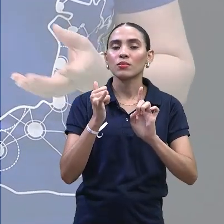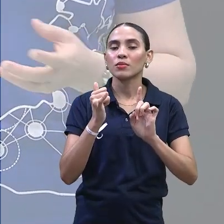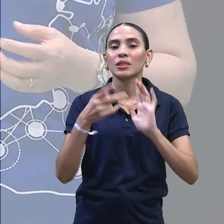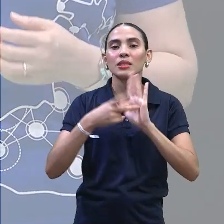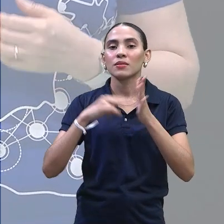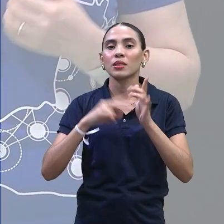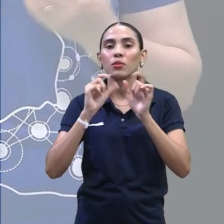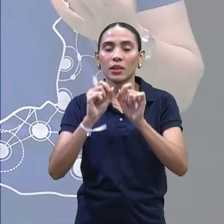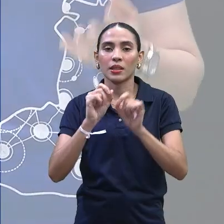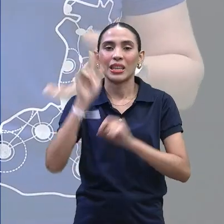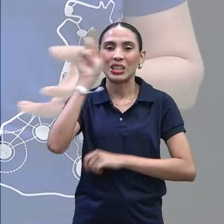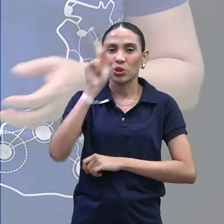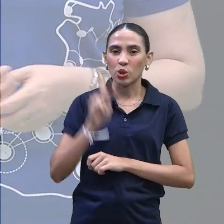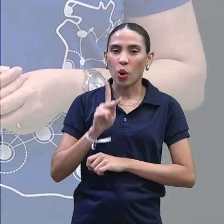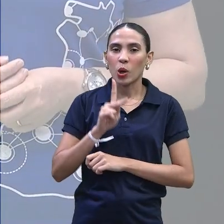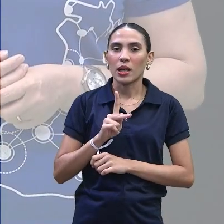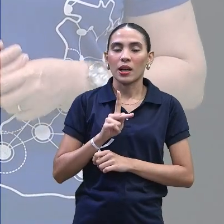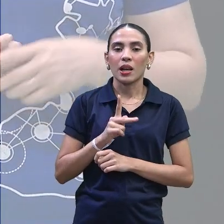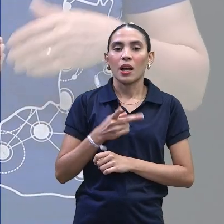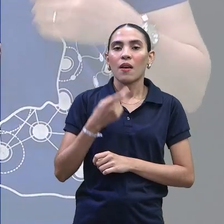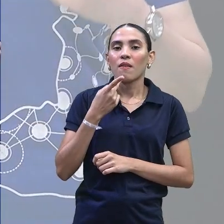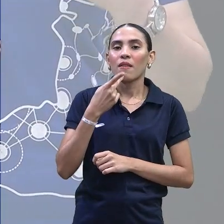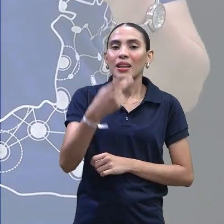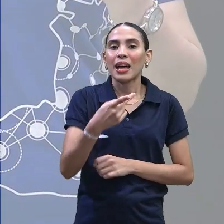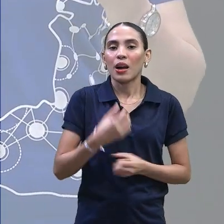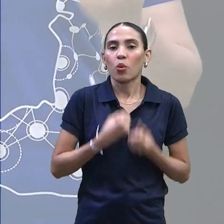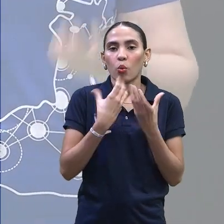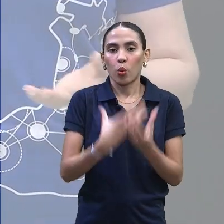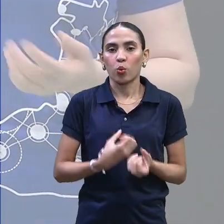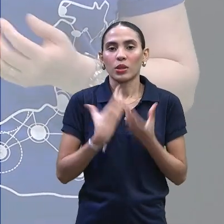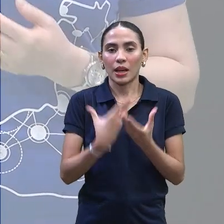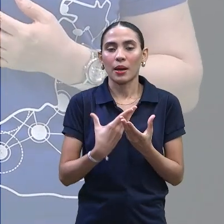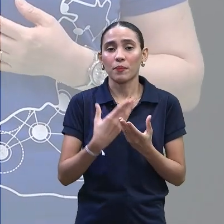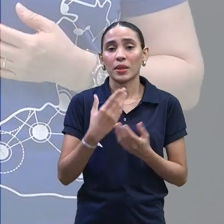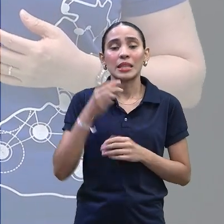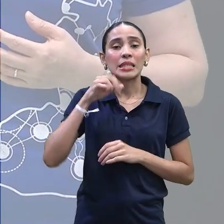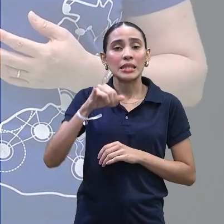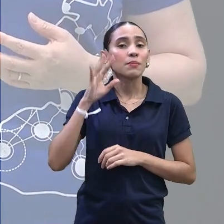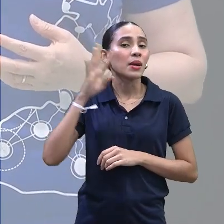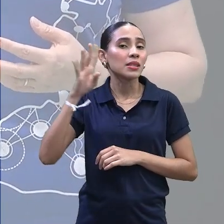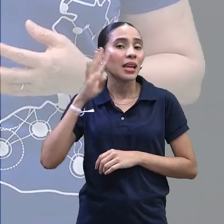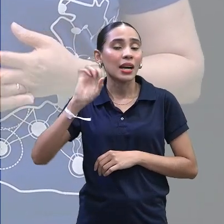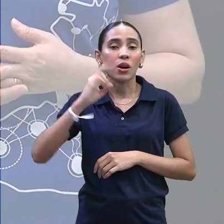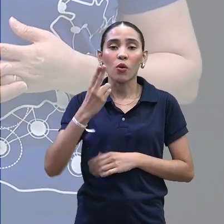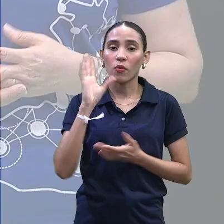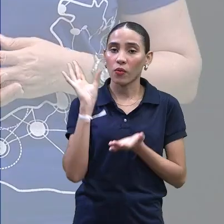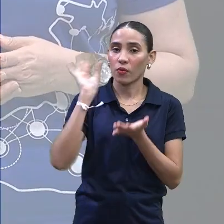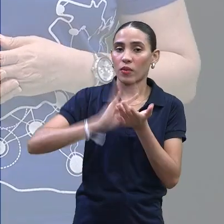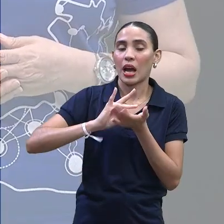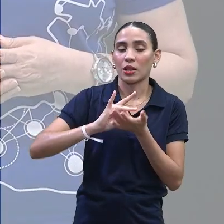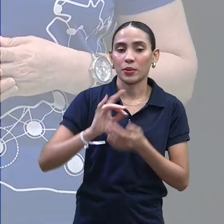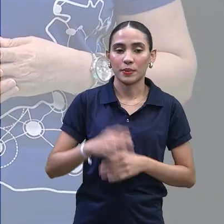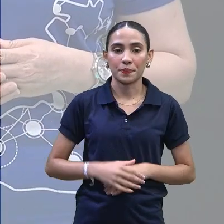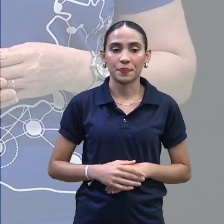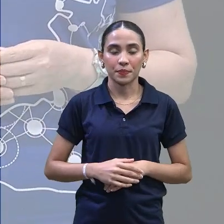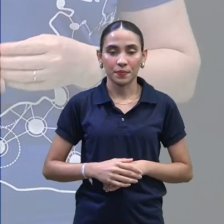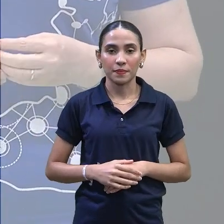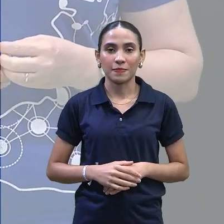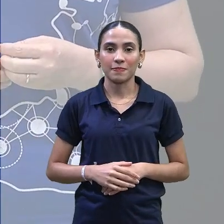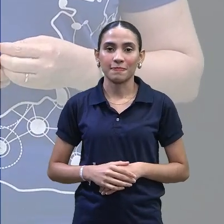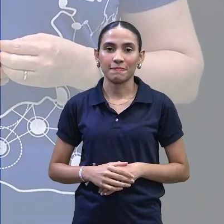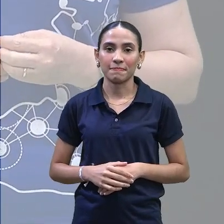contar histórias, narrar histórias, sejam histórias fictícias ou histórias reais também,